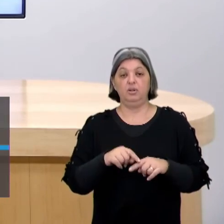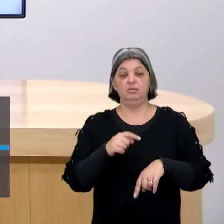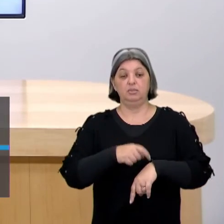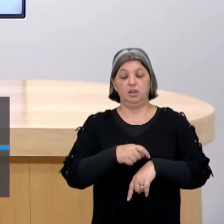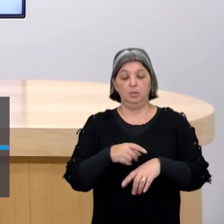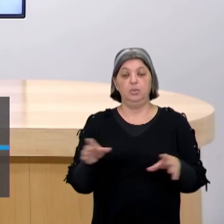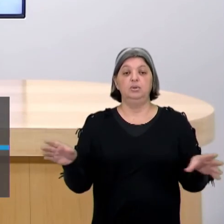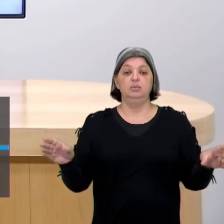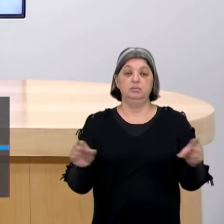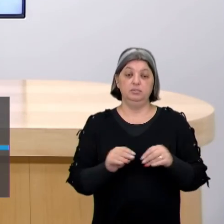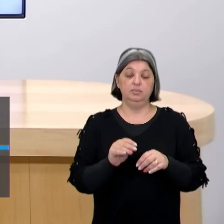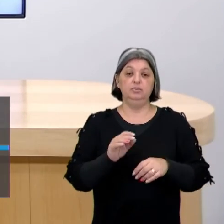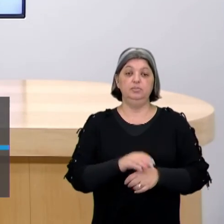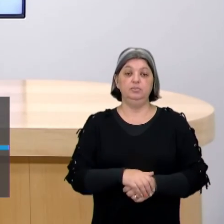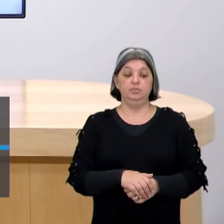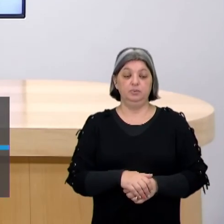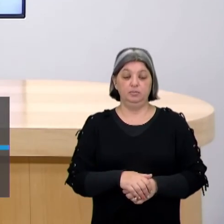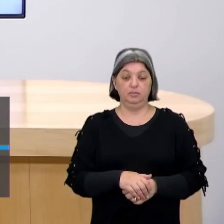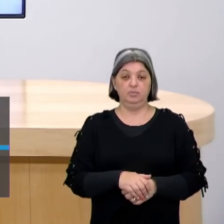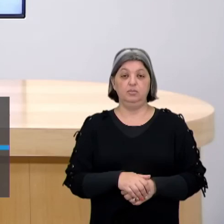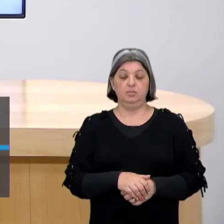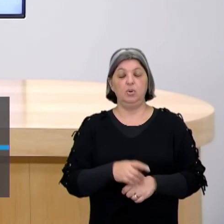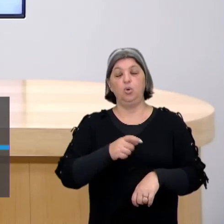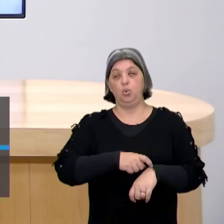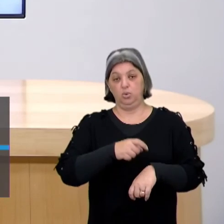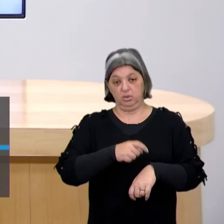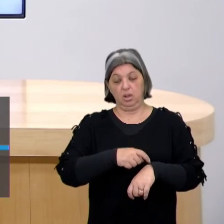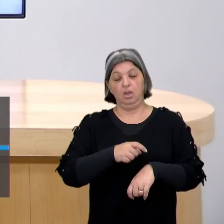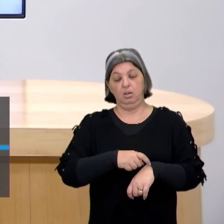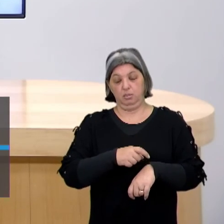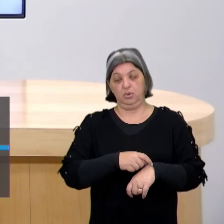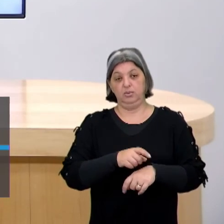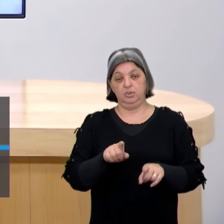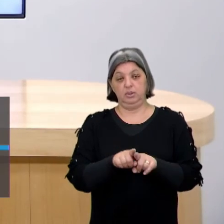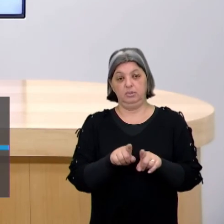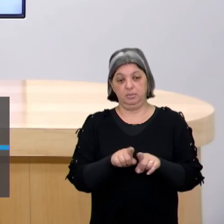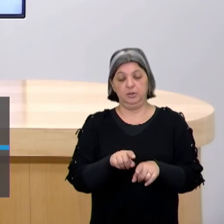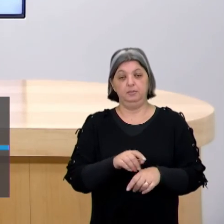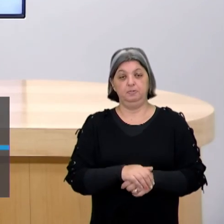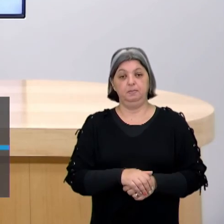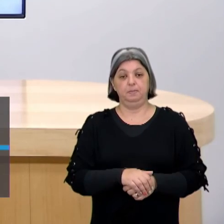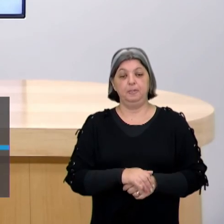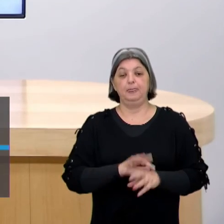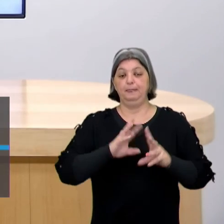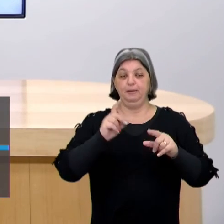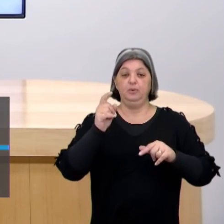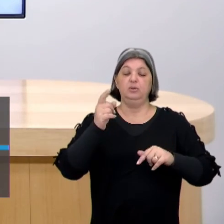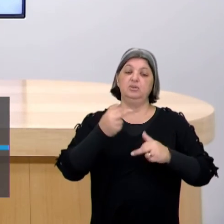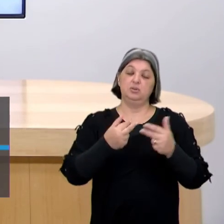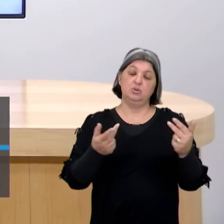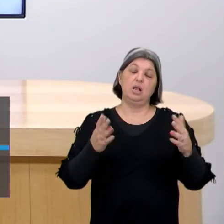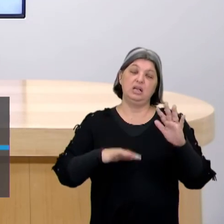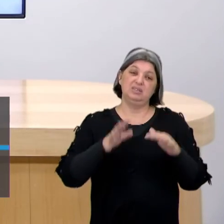todos os processos, vai otimizar o tempo que você vai utilizar para fazer todas essas coisas, que às vezes